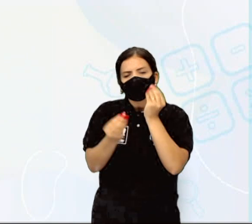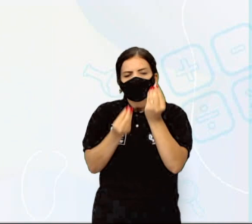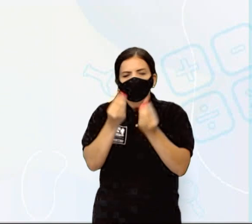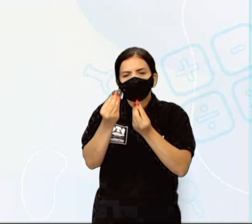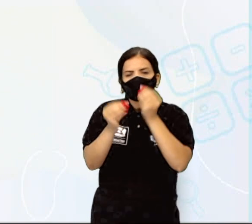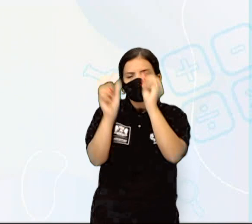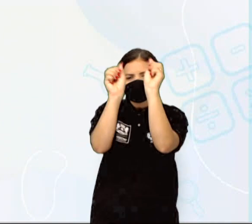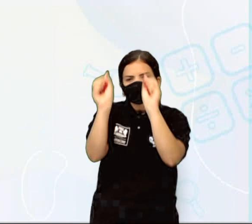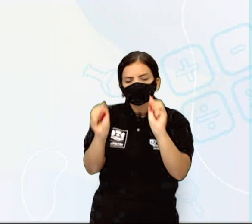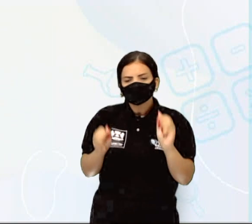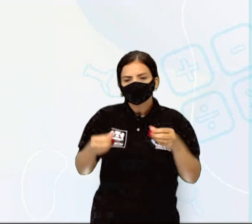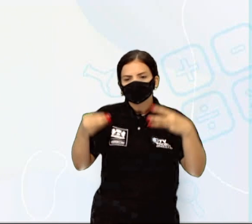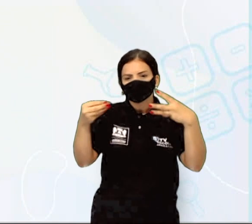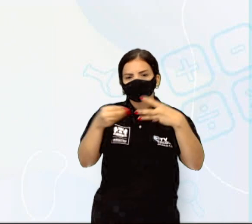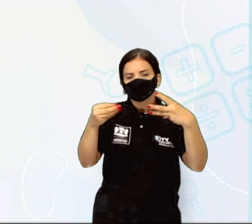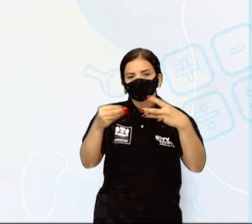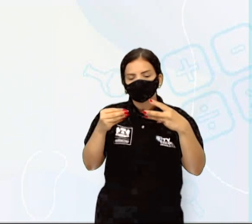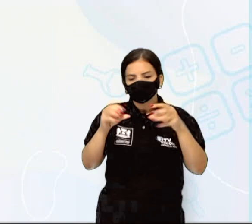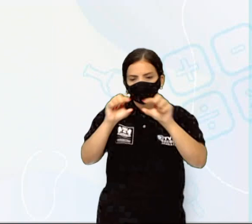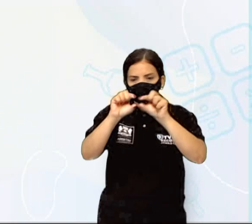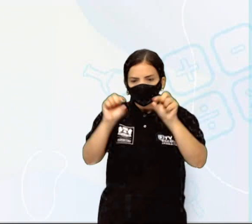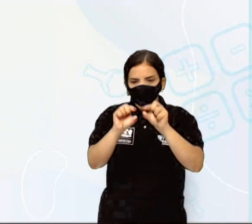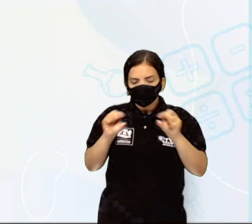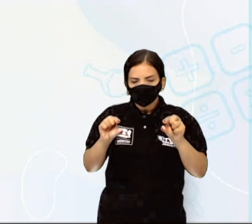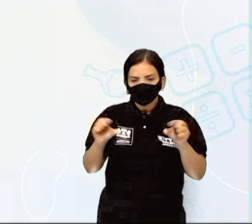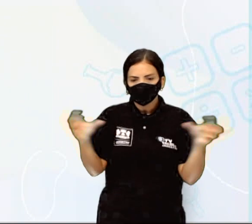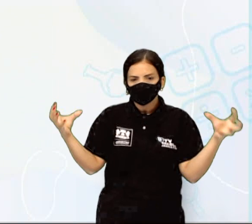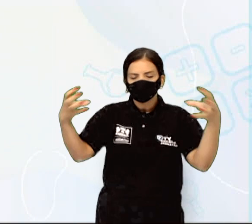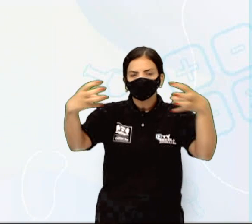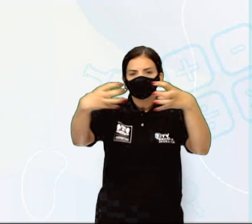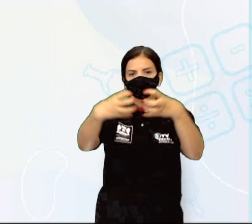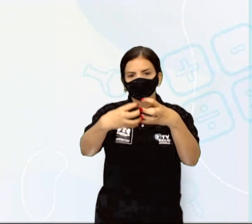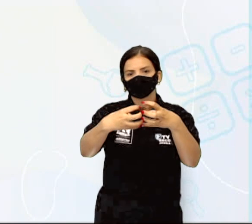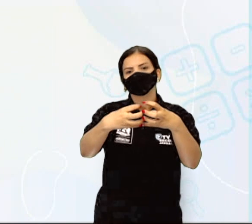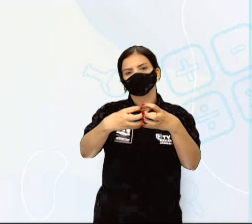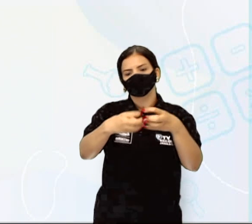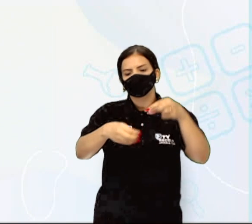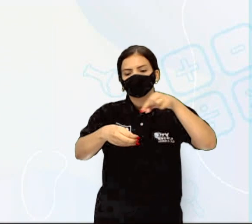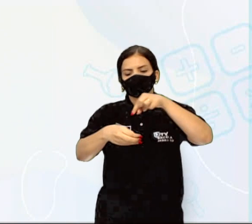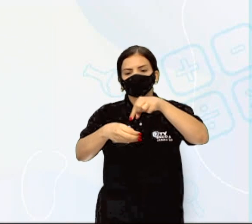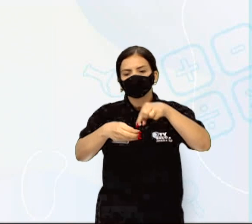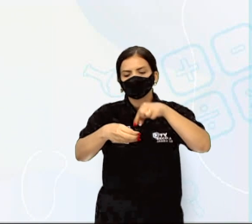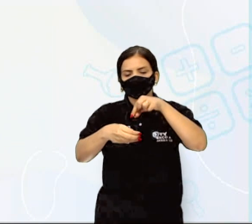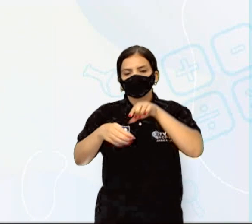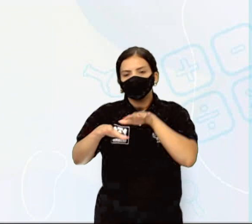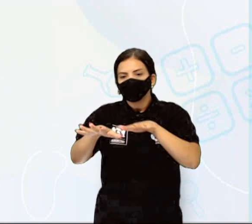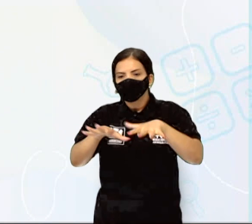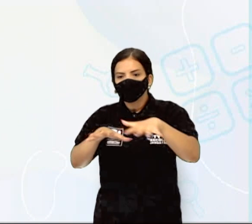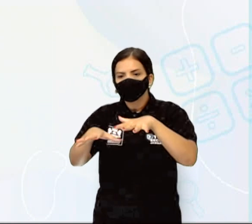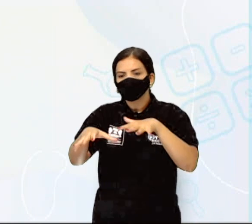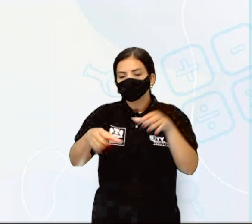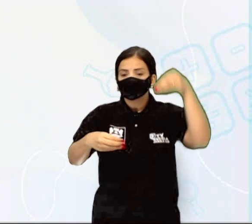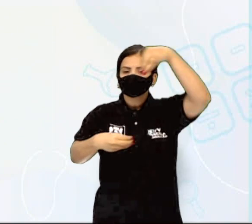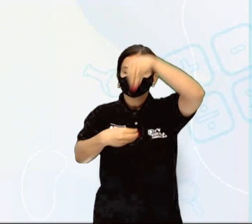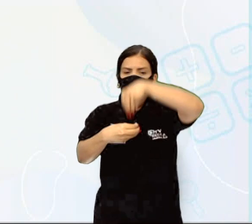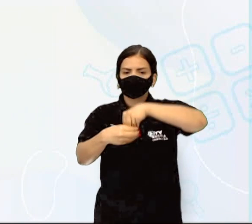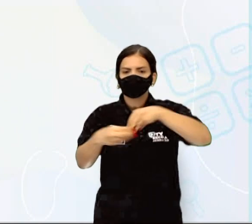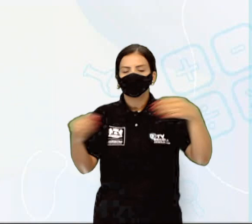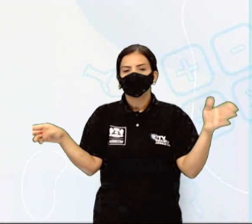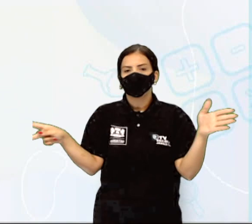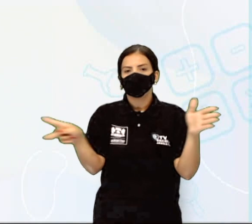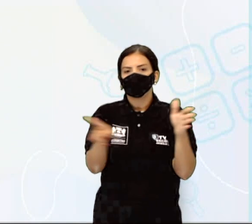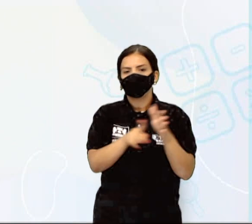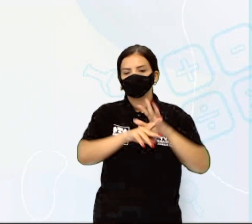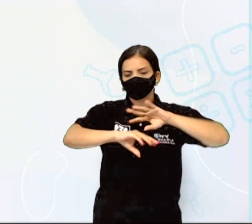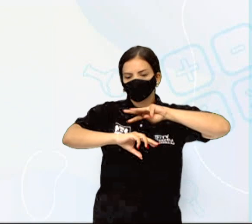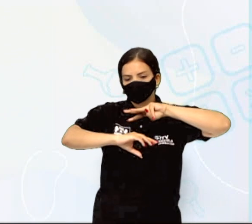graças a essa rede de tubos e ramificações, as organelas são movimentadas dentro e a própria membrana